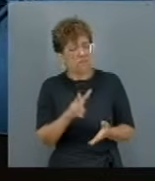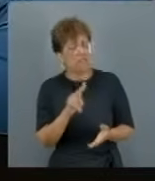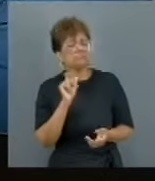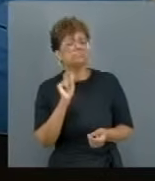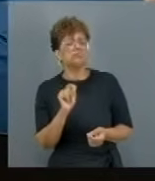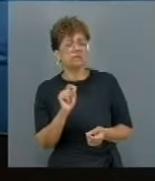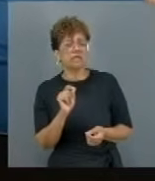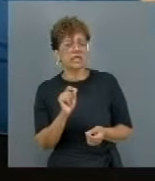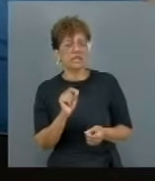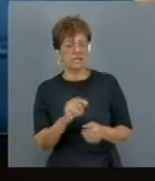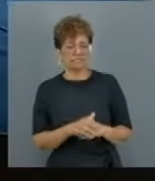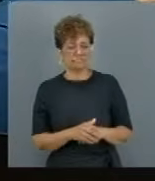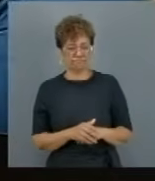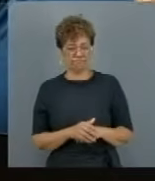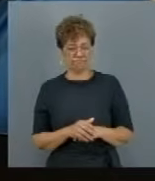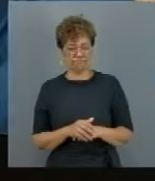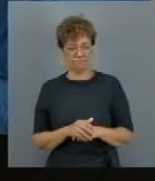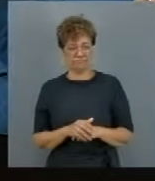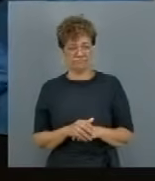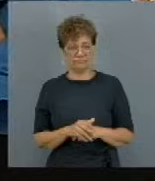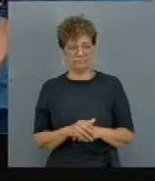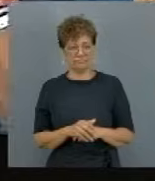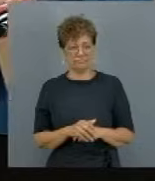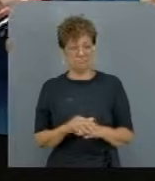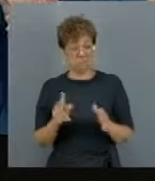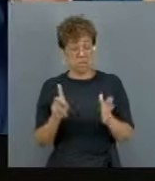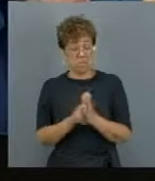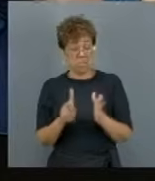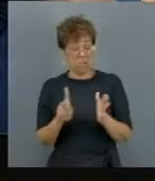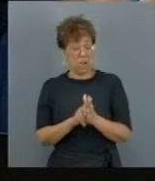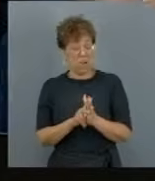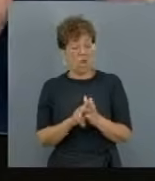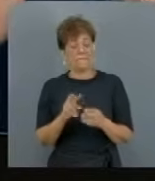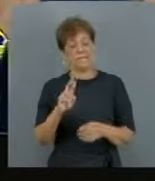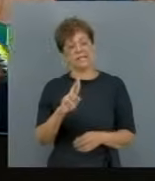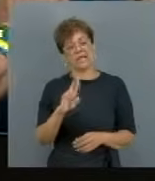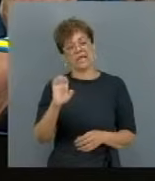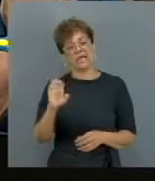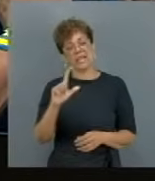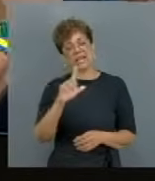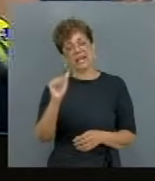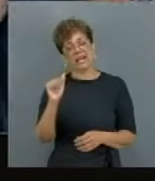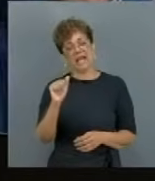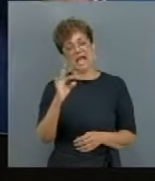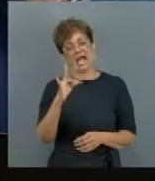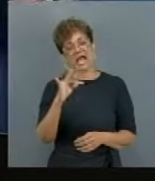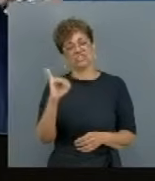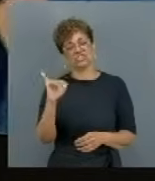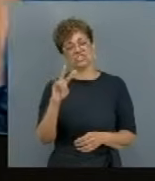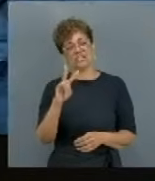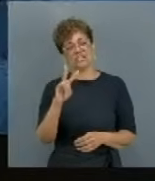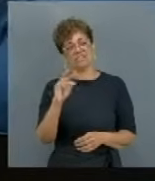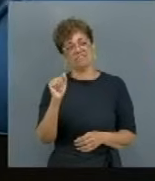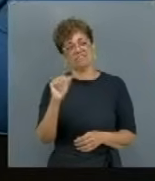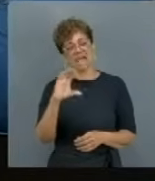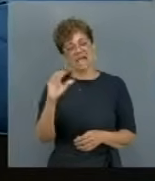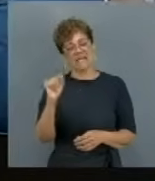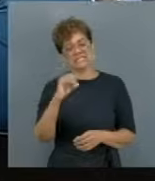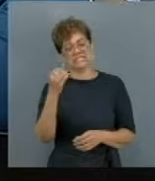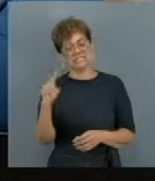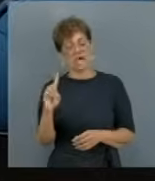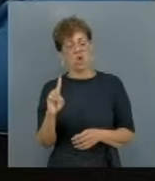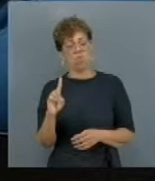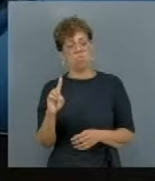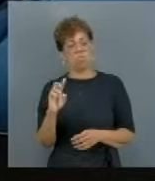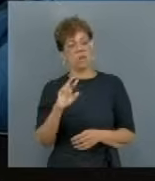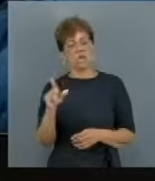estamos vendo a relativização dessa blindagem, que na verdade não blinda o cidadão, blinda a democracia. Imaginem